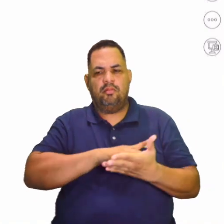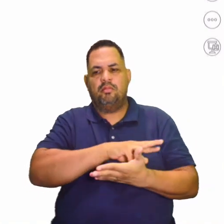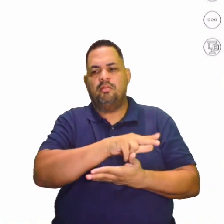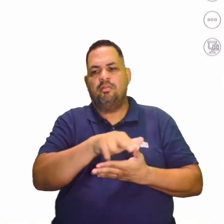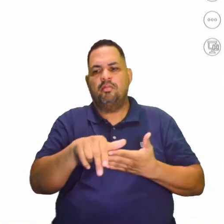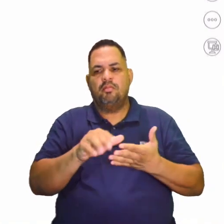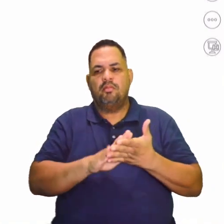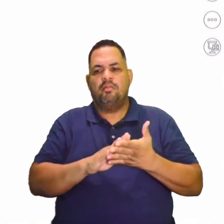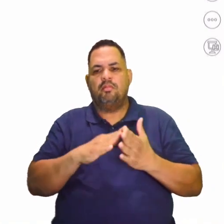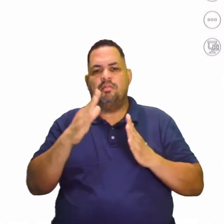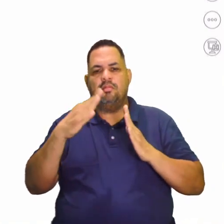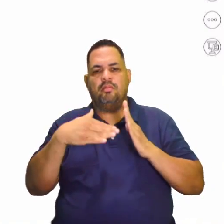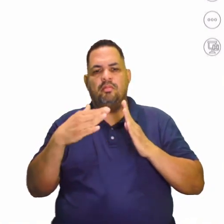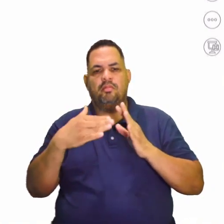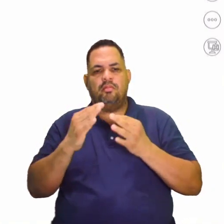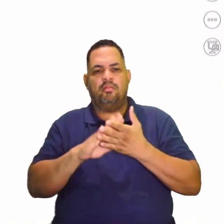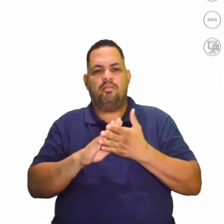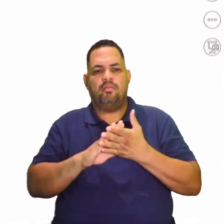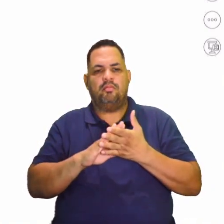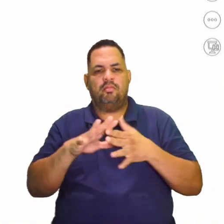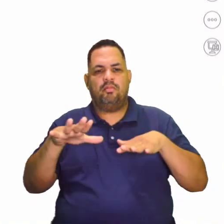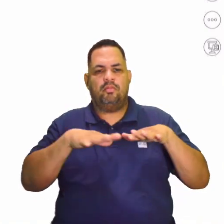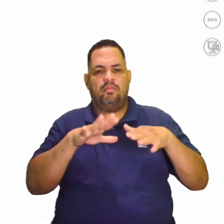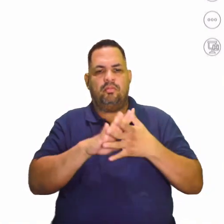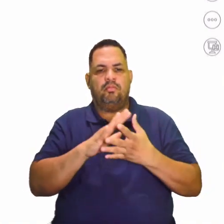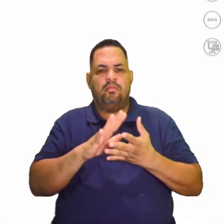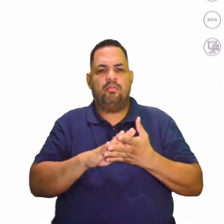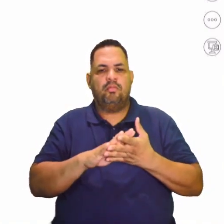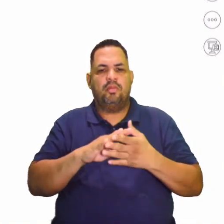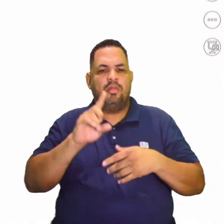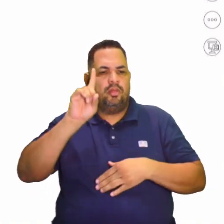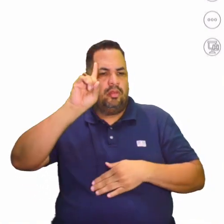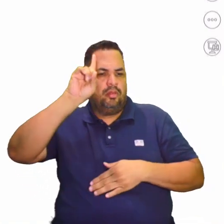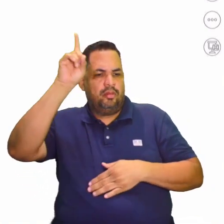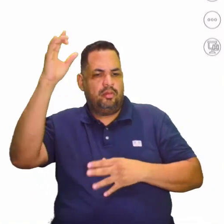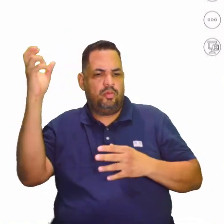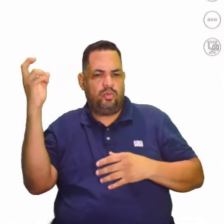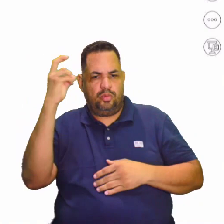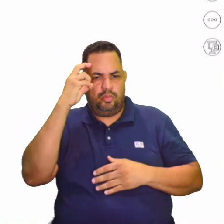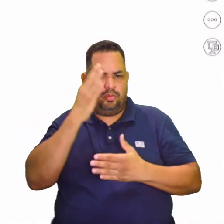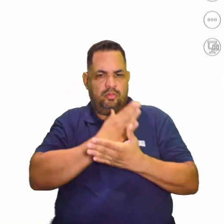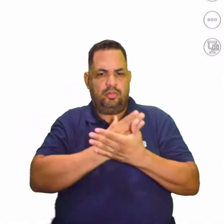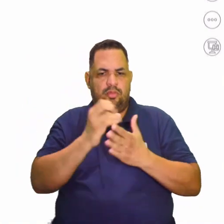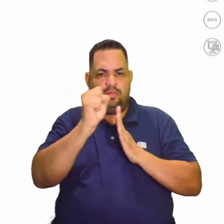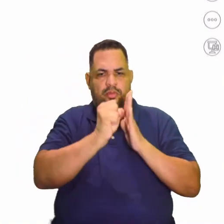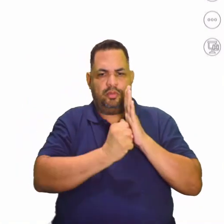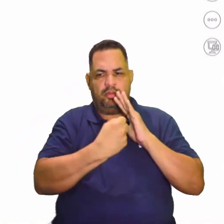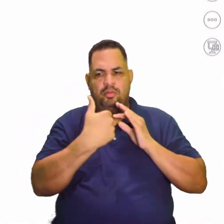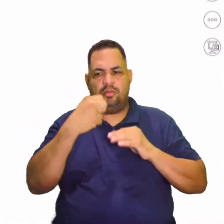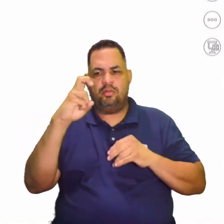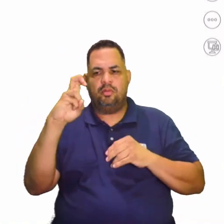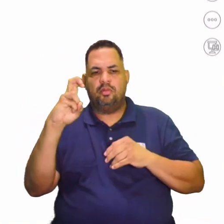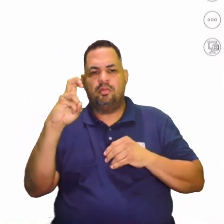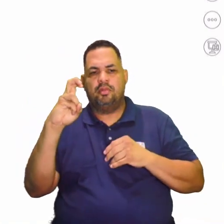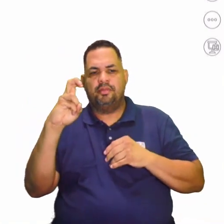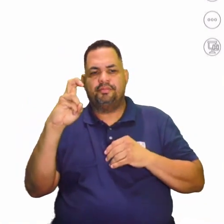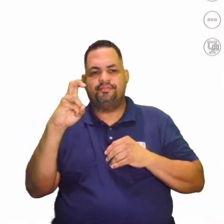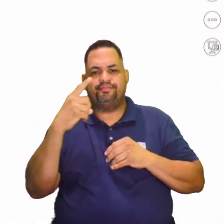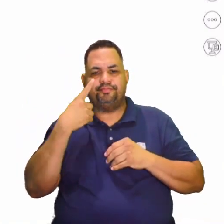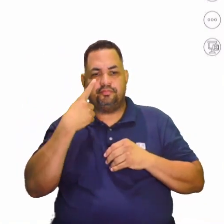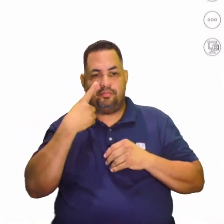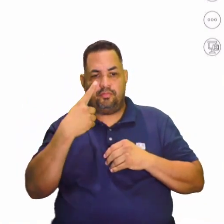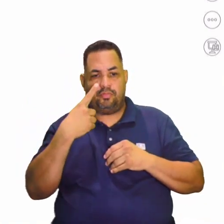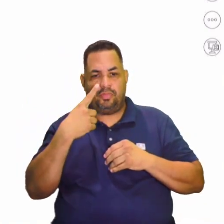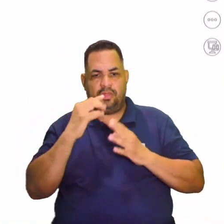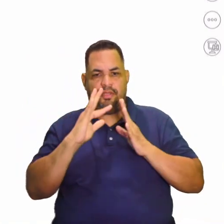obras. Foi um movimento intelectual, cultural, que teve início no século XV. Então, aqui nós